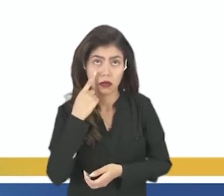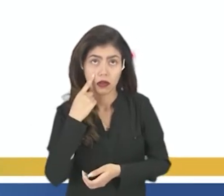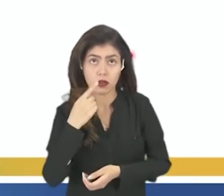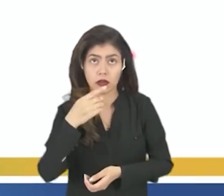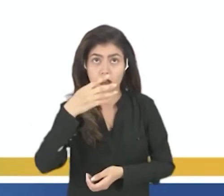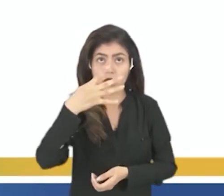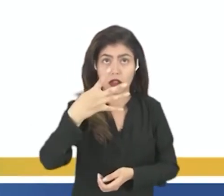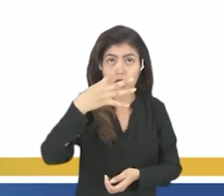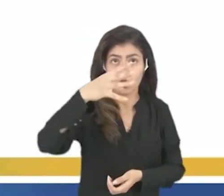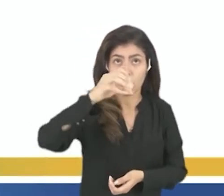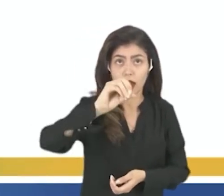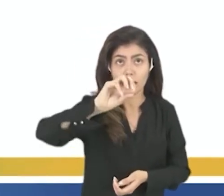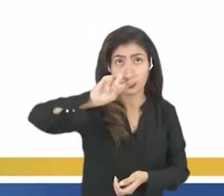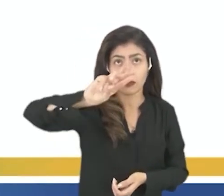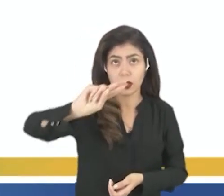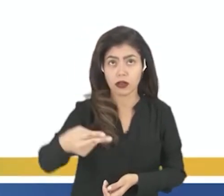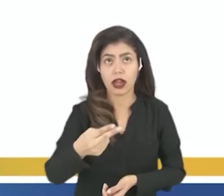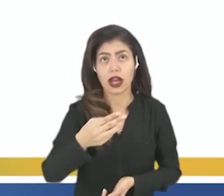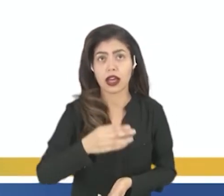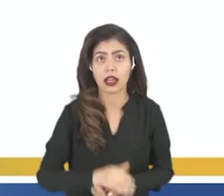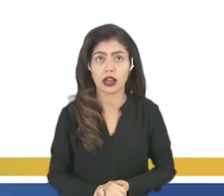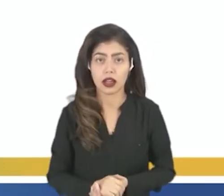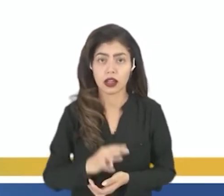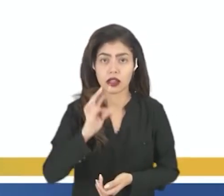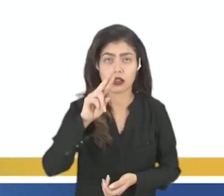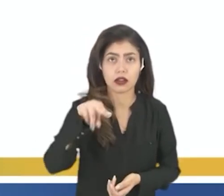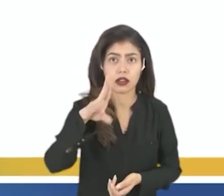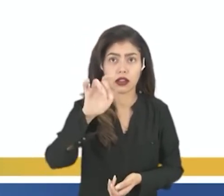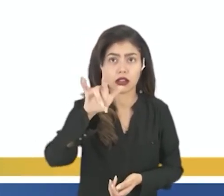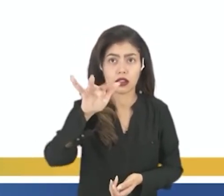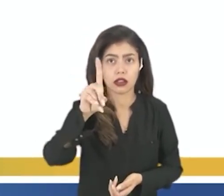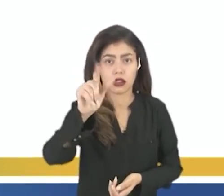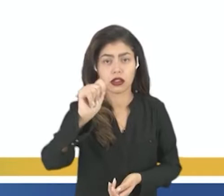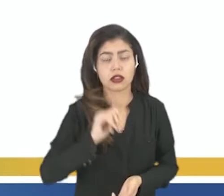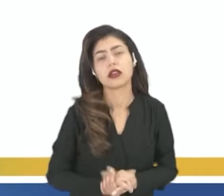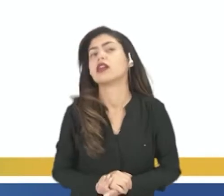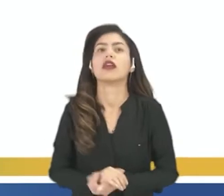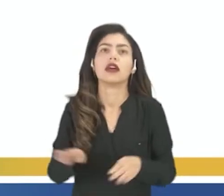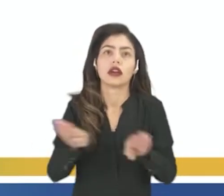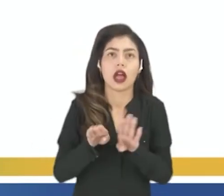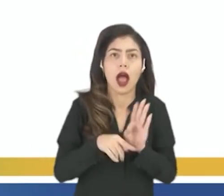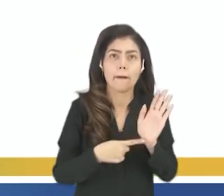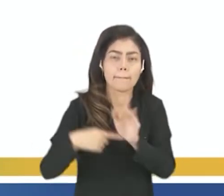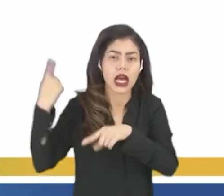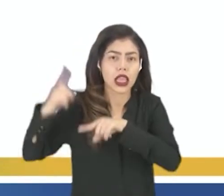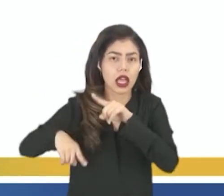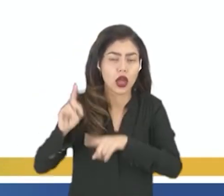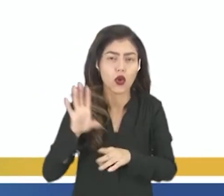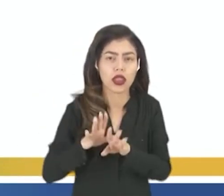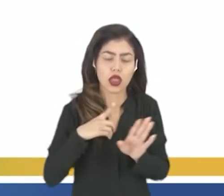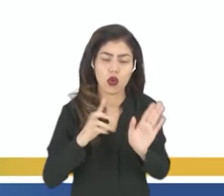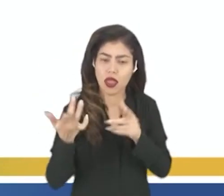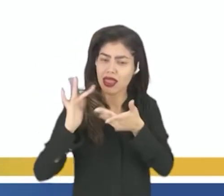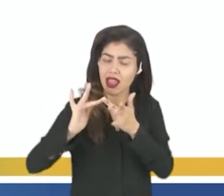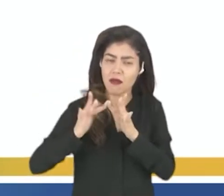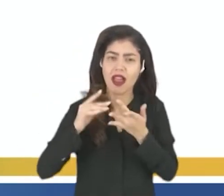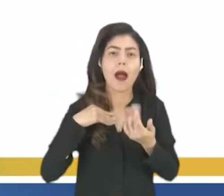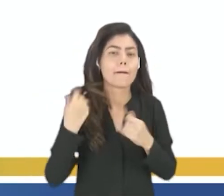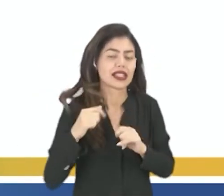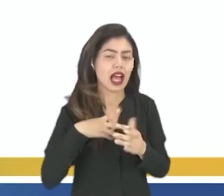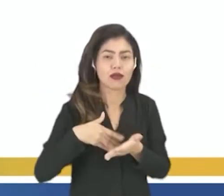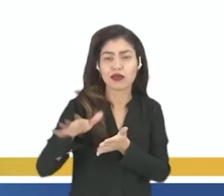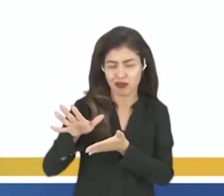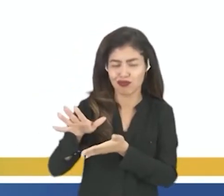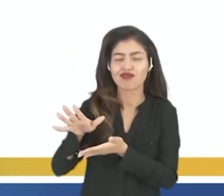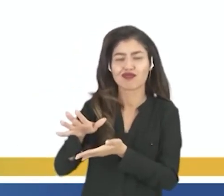ou a quantidade de rejeitos que foi gerado 40 mil toneladas de materiais contaminados que